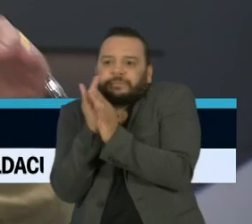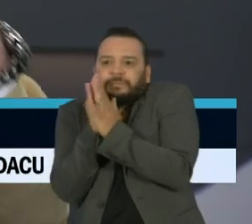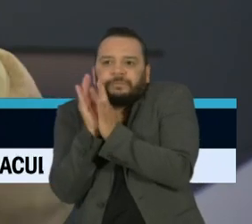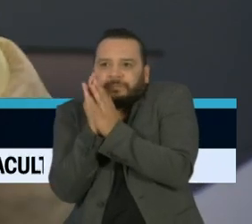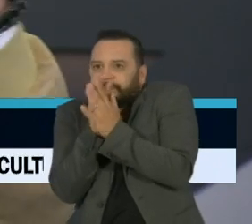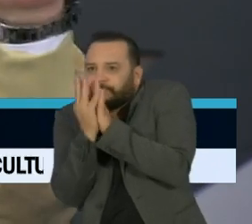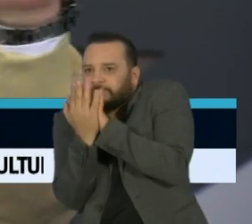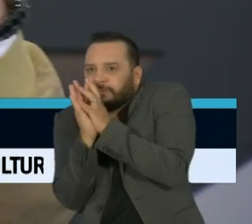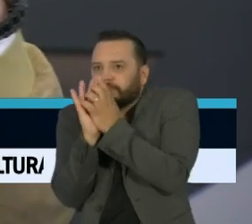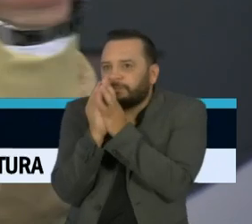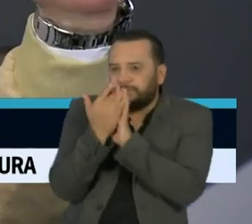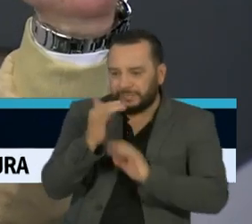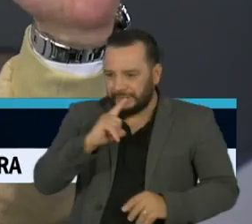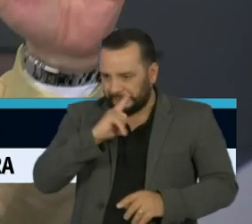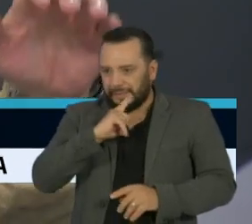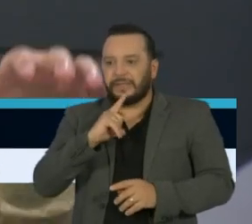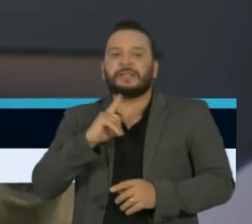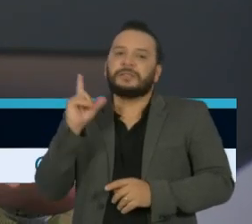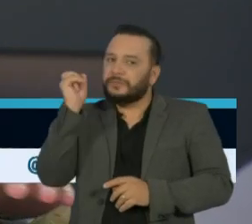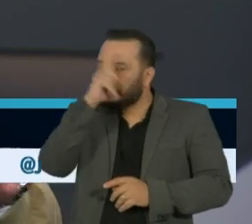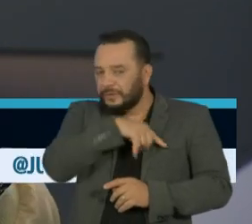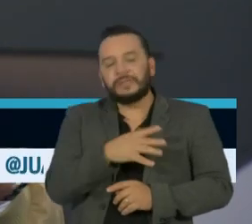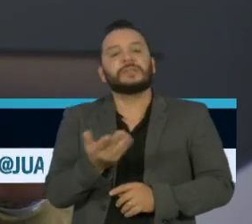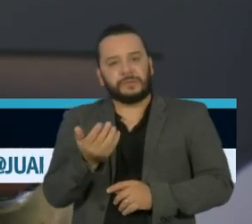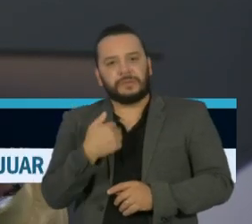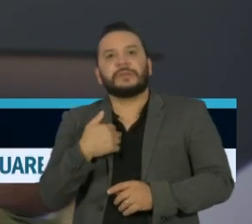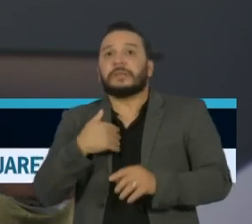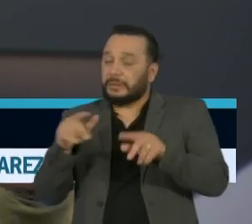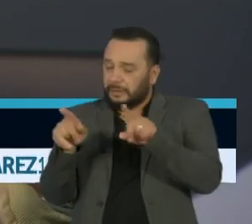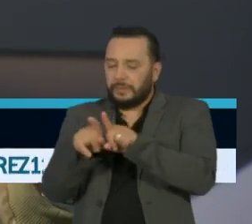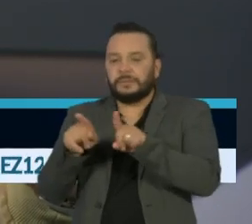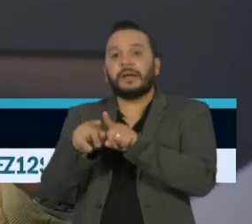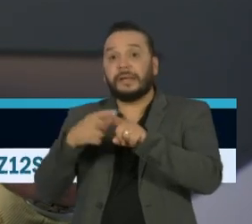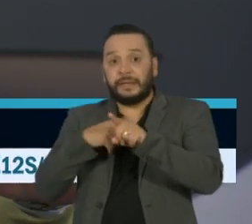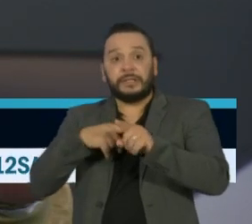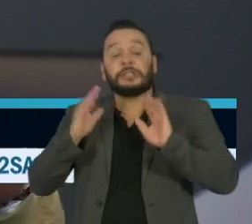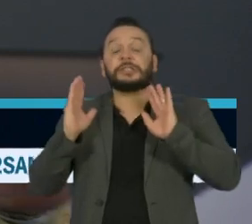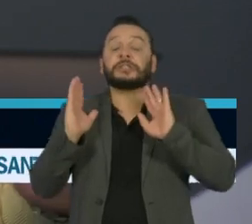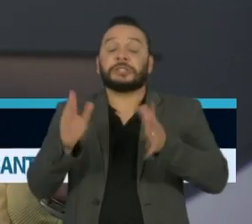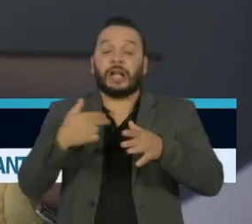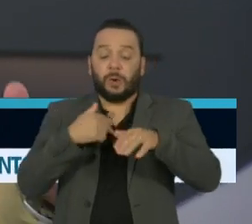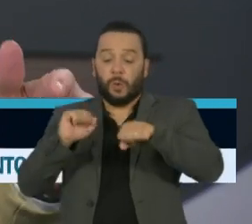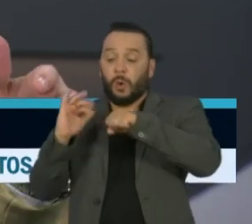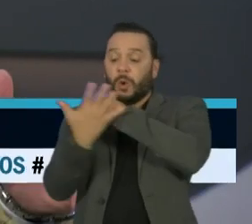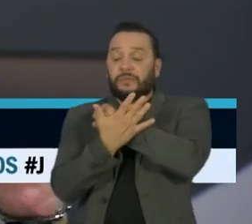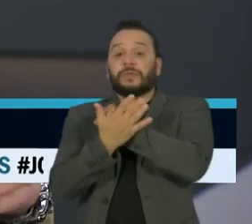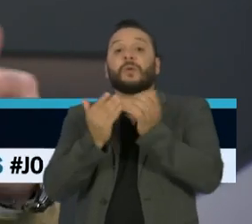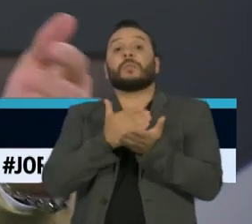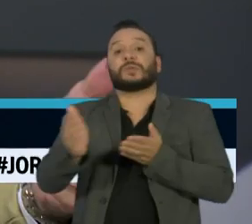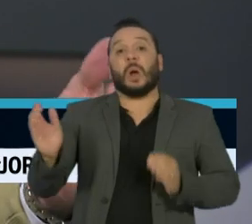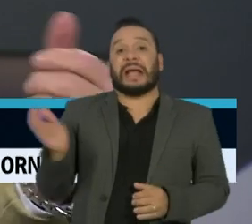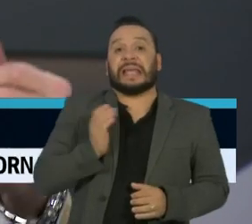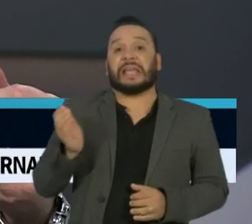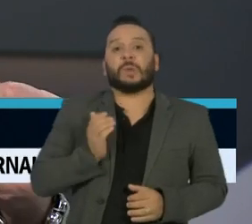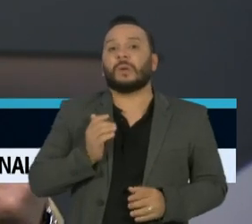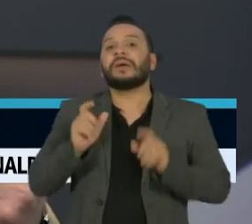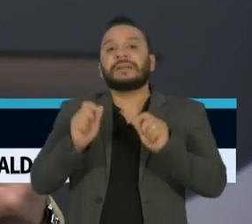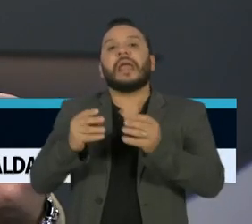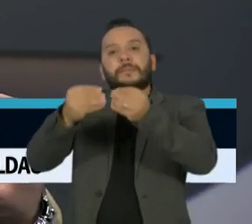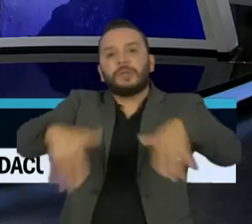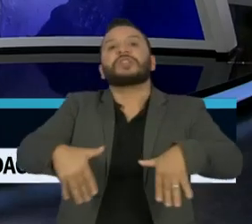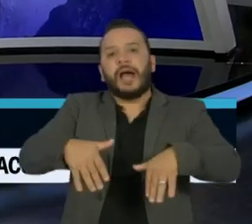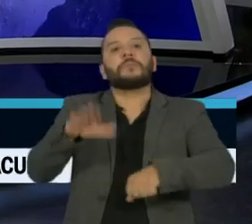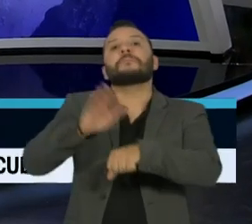epidemia e começou pela cobertura vai terminar no porão e com muitas mortes e pessoas que tem